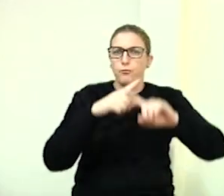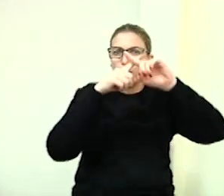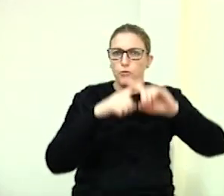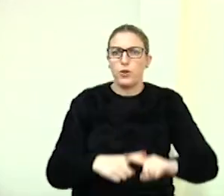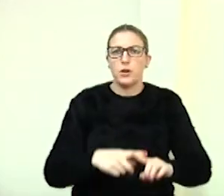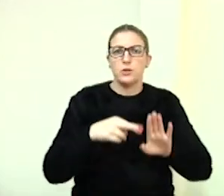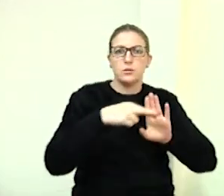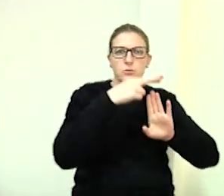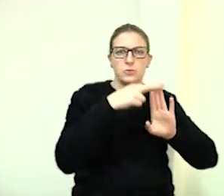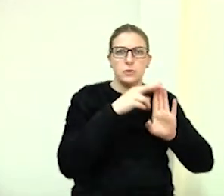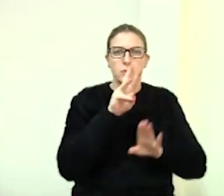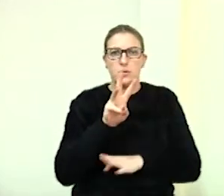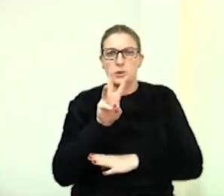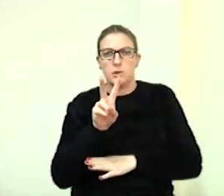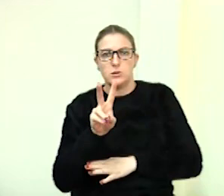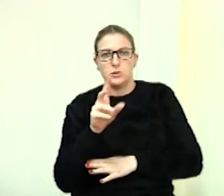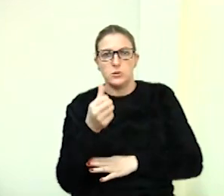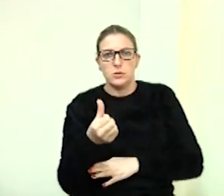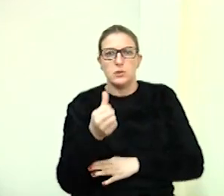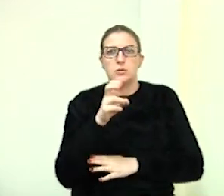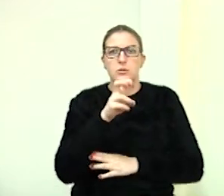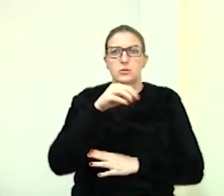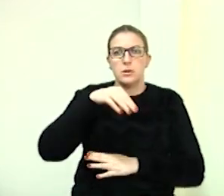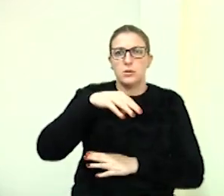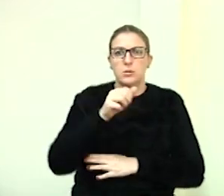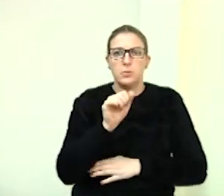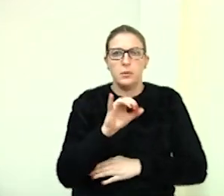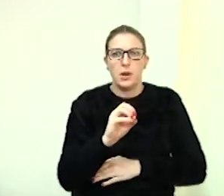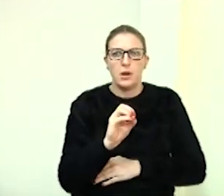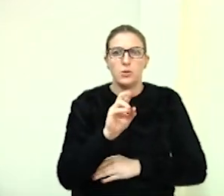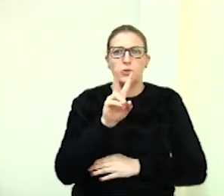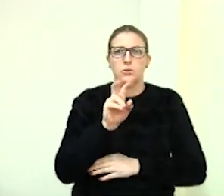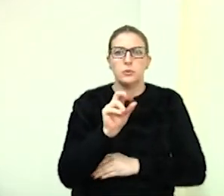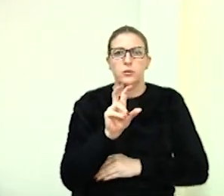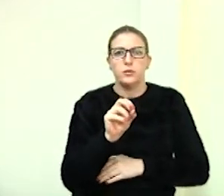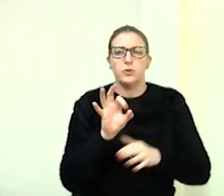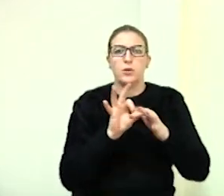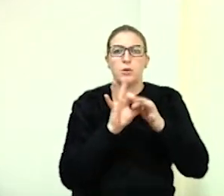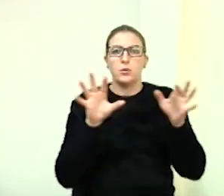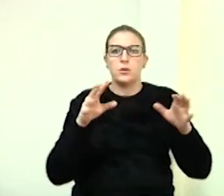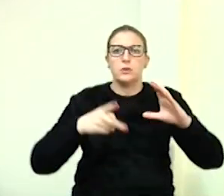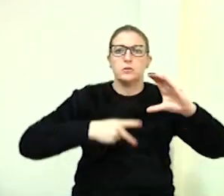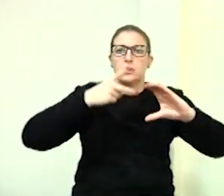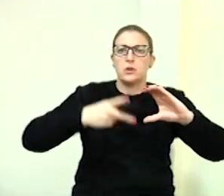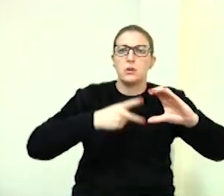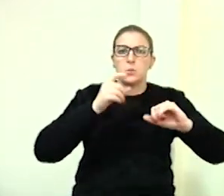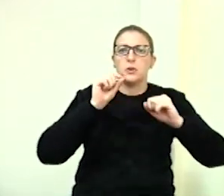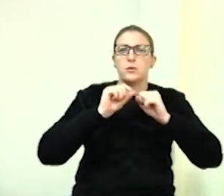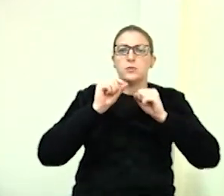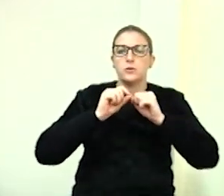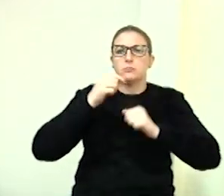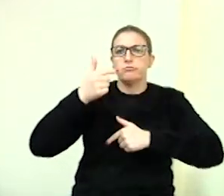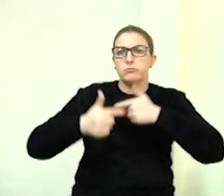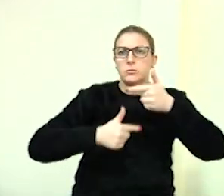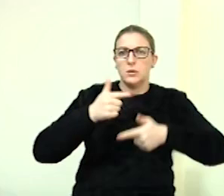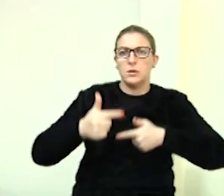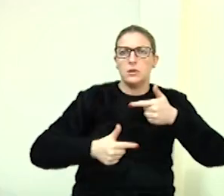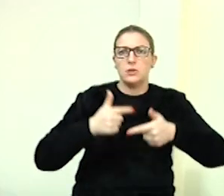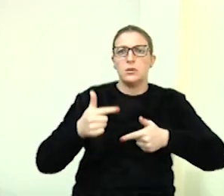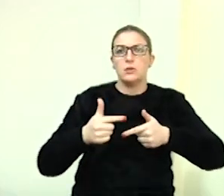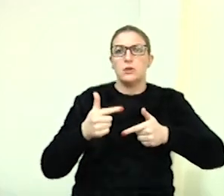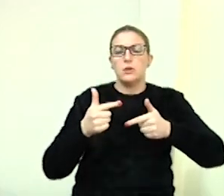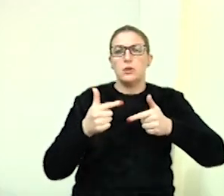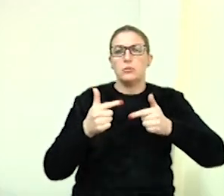326, de 5 de maio de 2020, que autoriza, no âmbito da Câmara Municipal dos Vereadores Erechim, o desempenho remoto das atividades da Casa